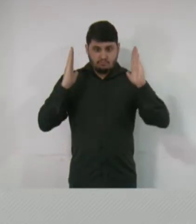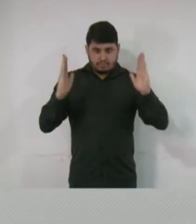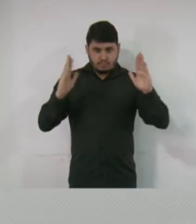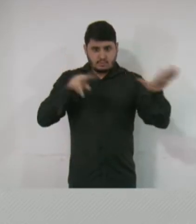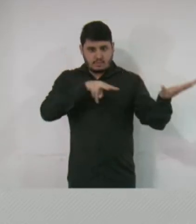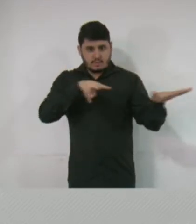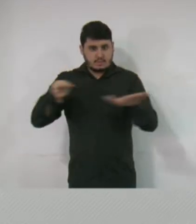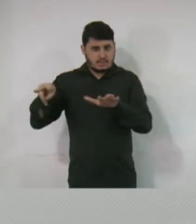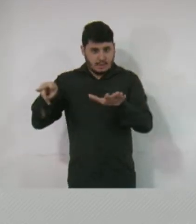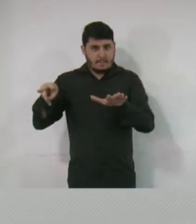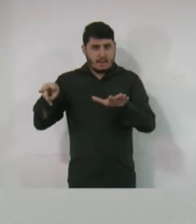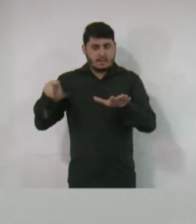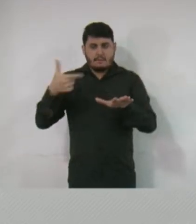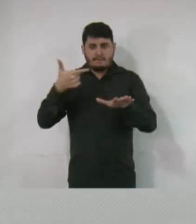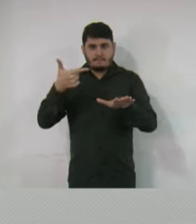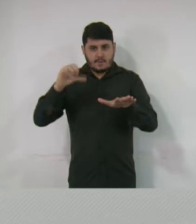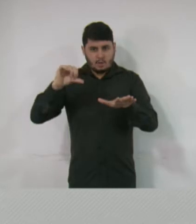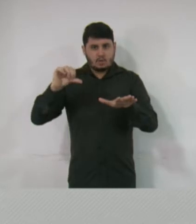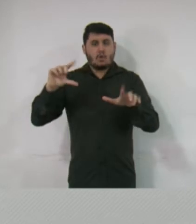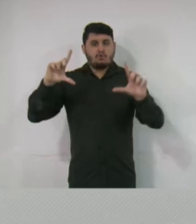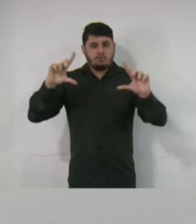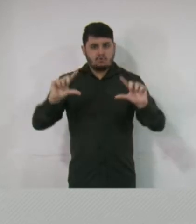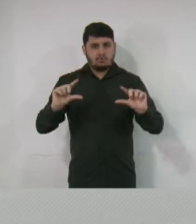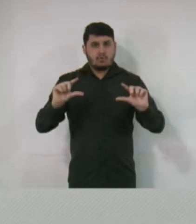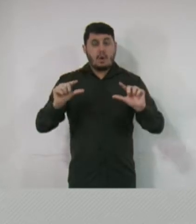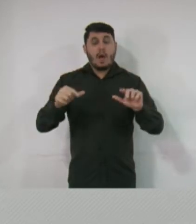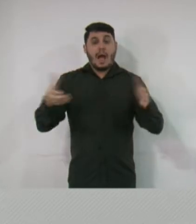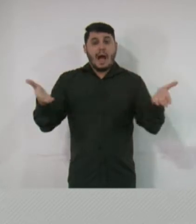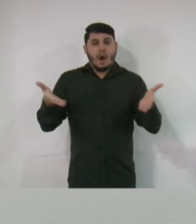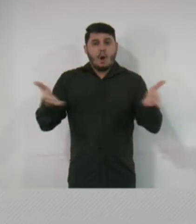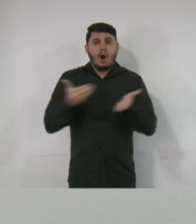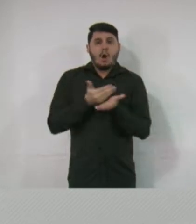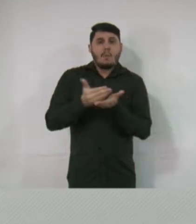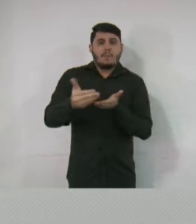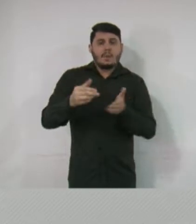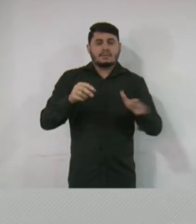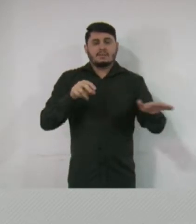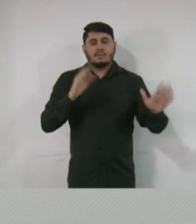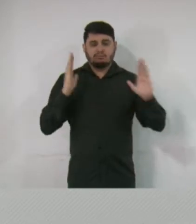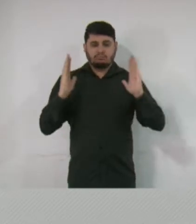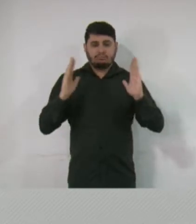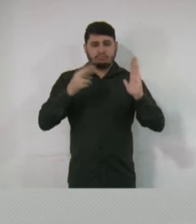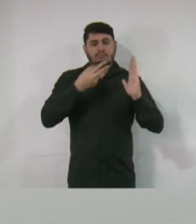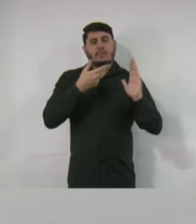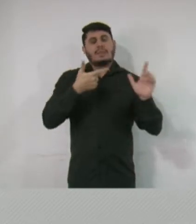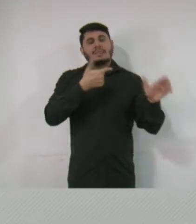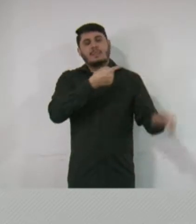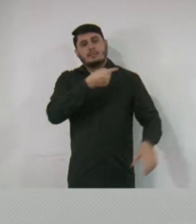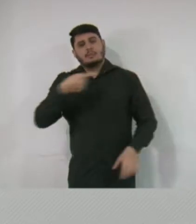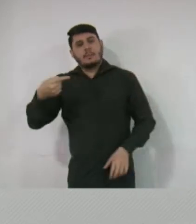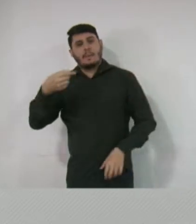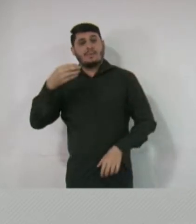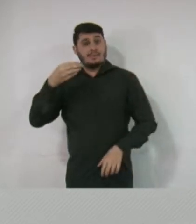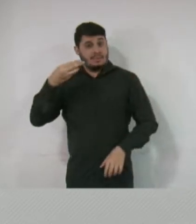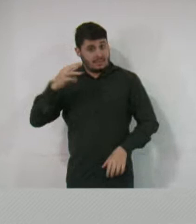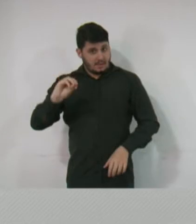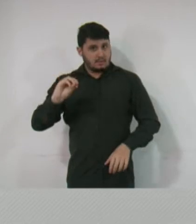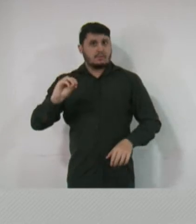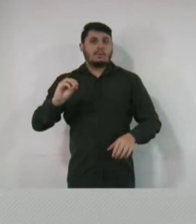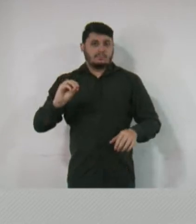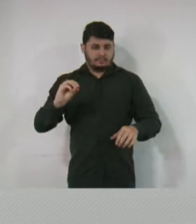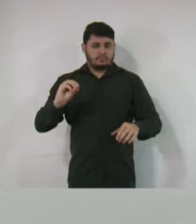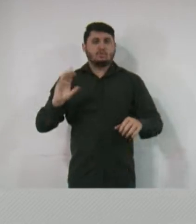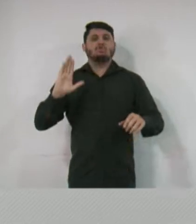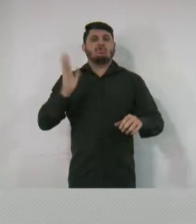na semana 30, que começou ontem, no domingo. A gente agora está na semana 29 e a gente observa uma